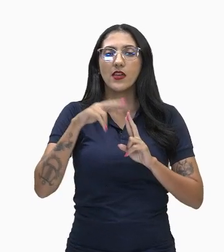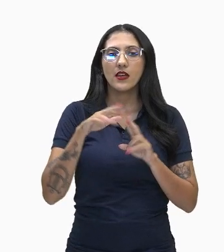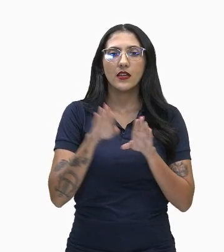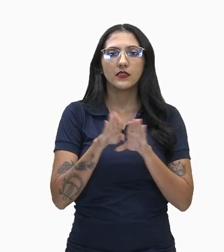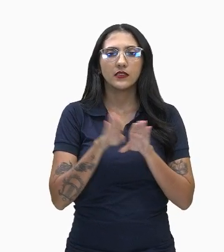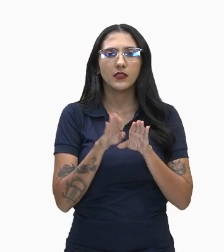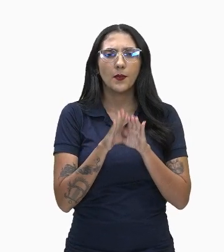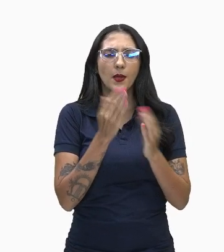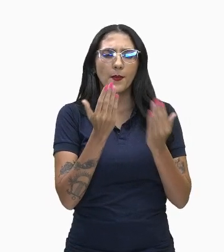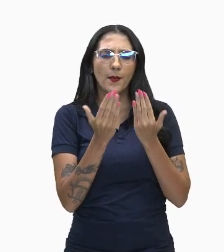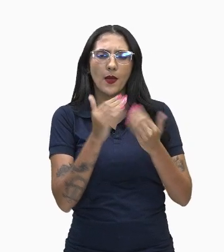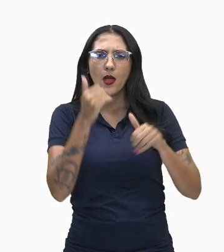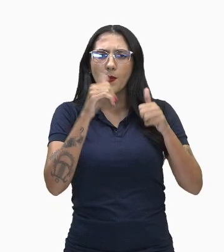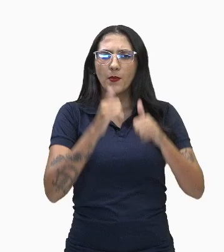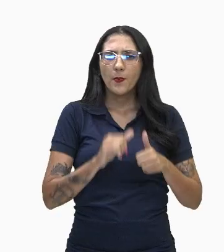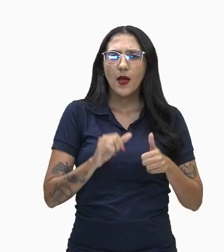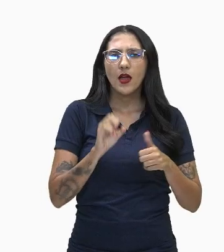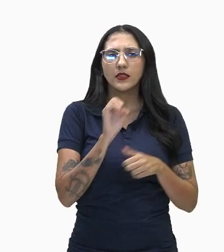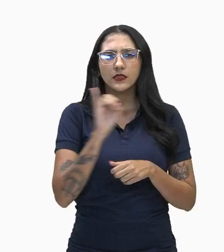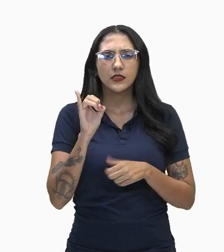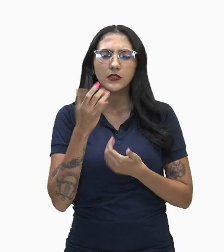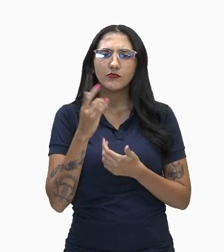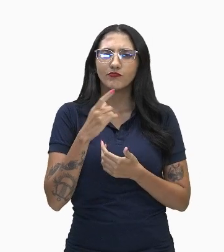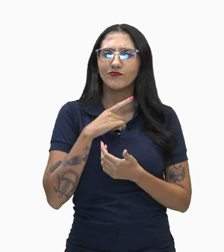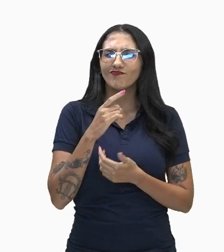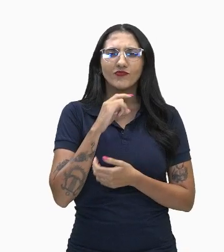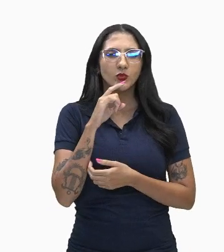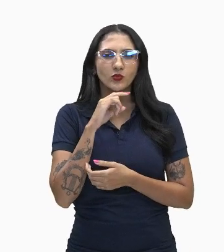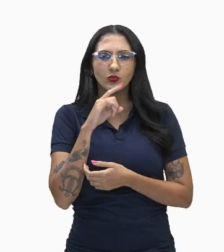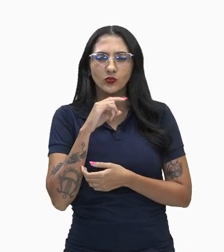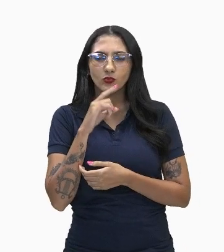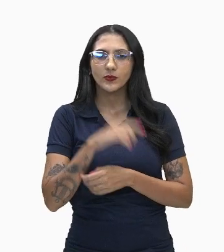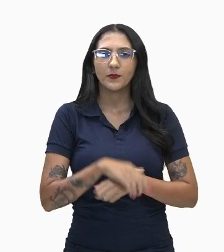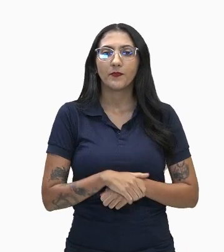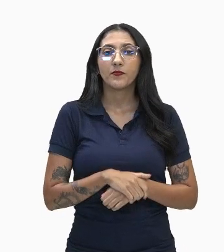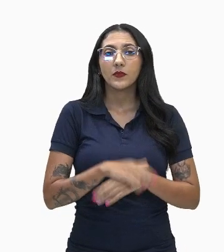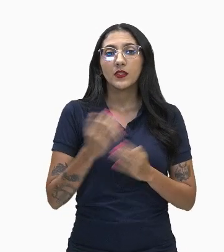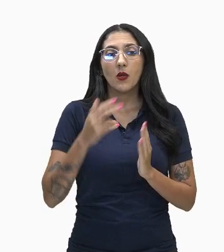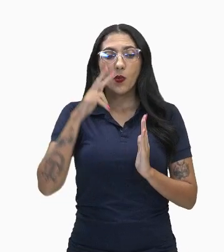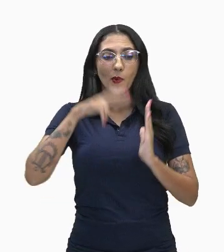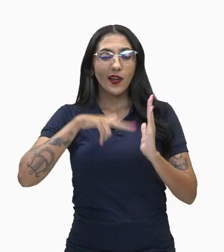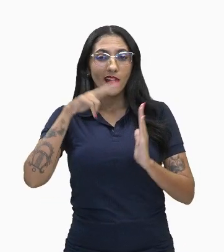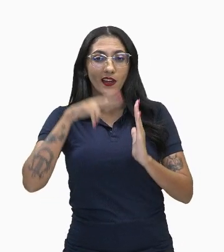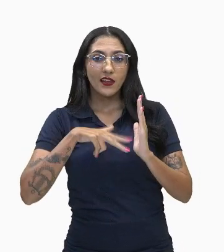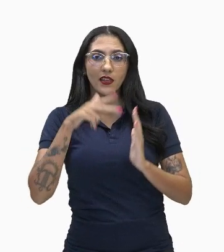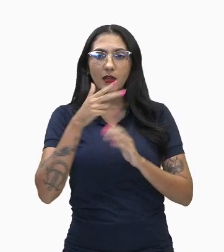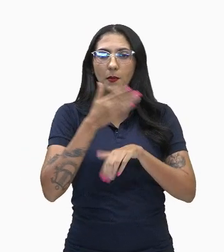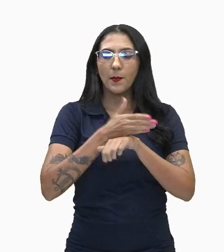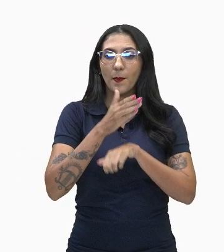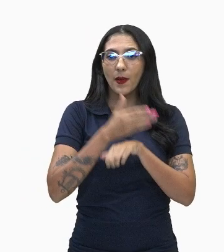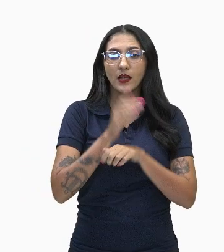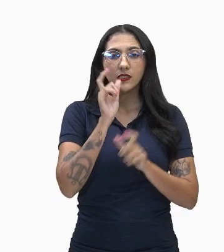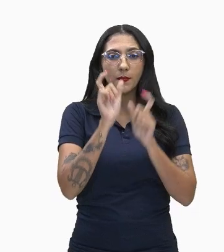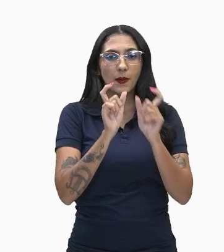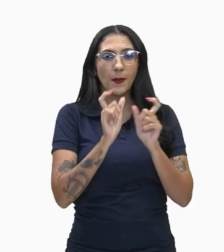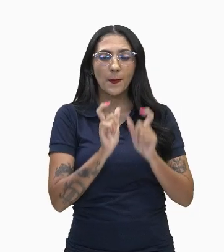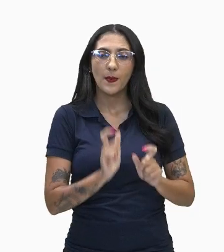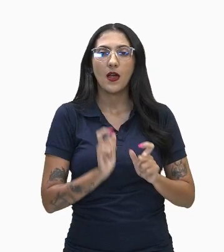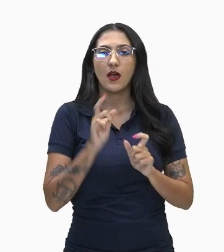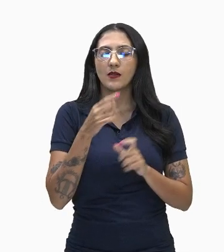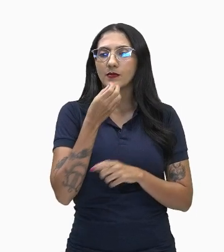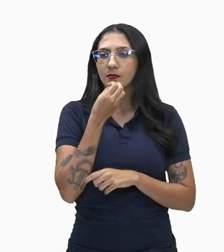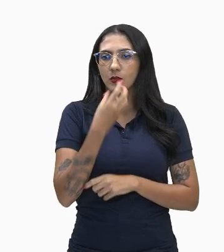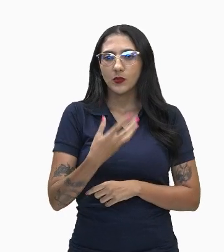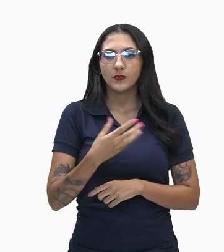para resolução de dúvidas na compreensão. Então, ler em voz alta com fluência em diferentes situações, tá